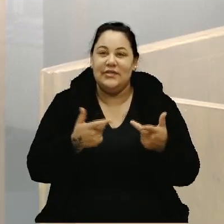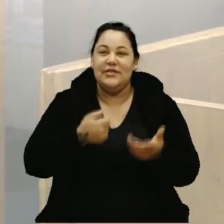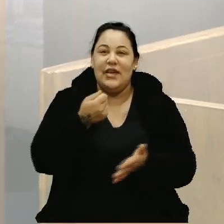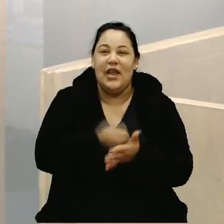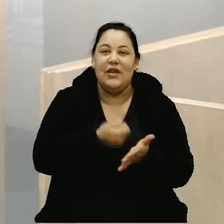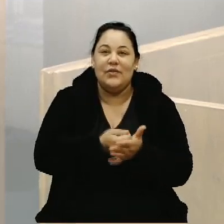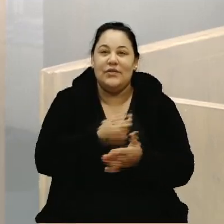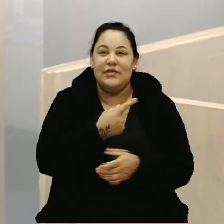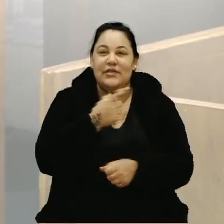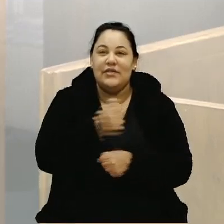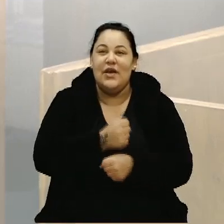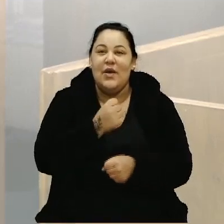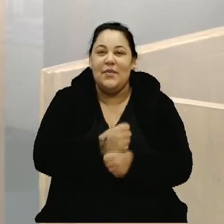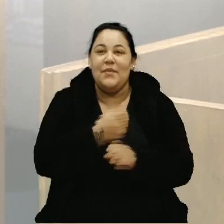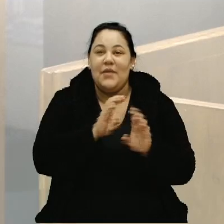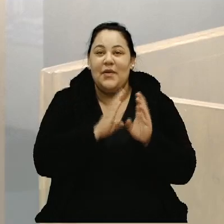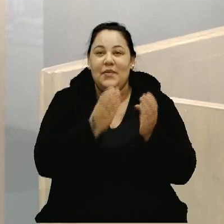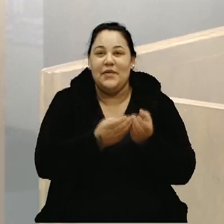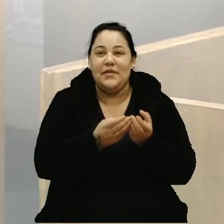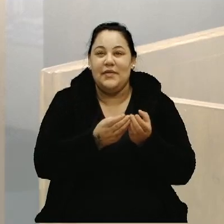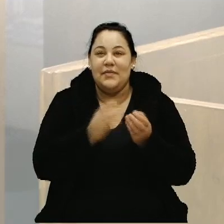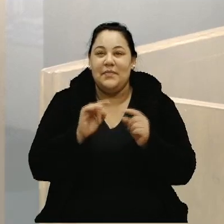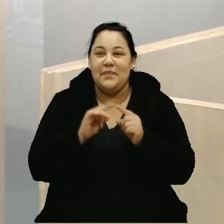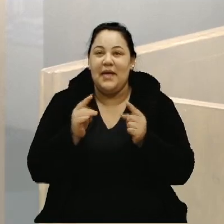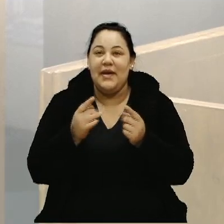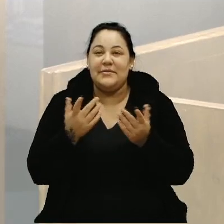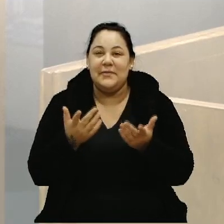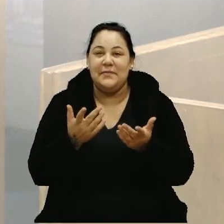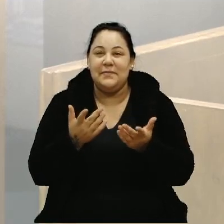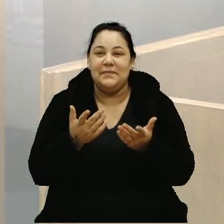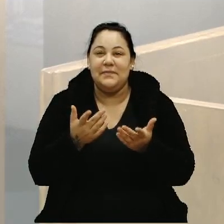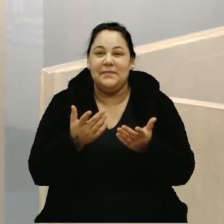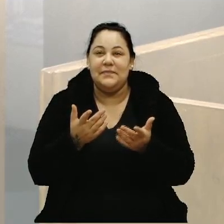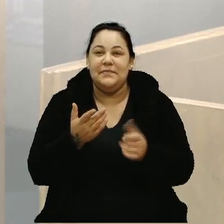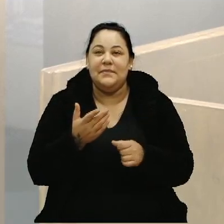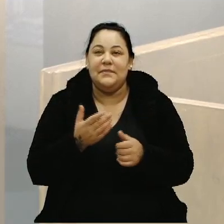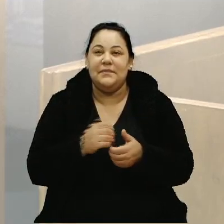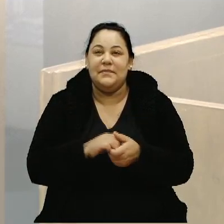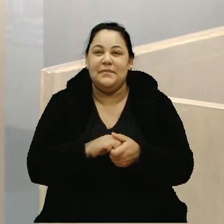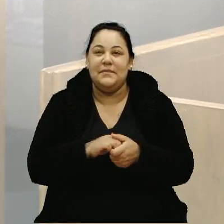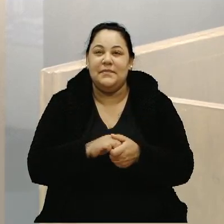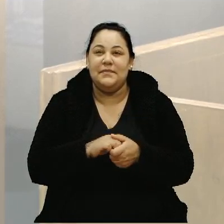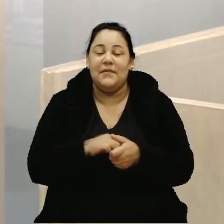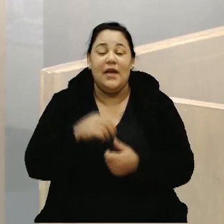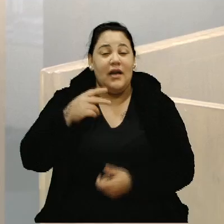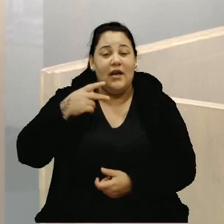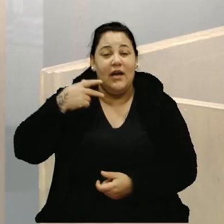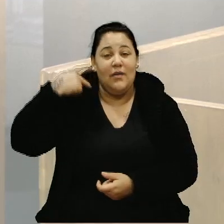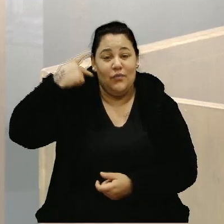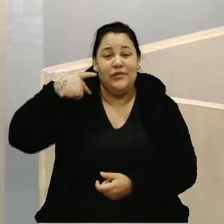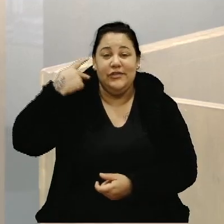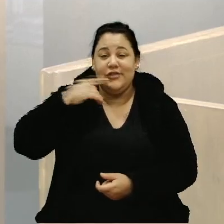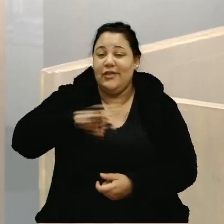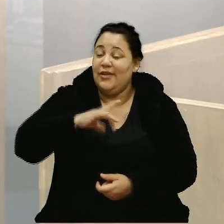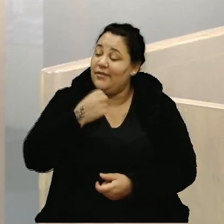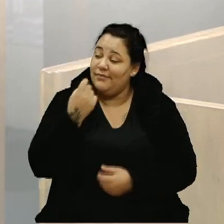obra para aquela comunidade. Mas, enfim, faz parte, né? A política tem dessas coisas.